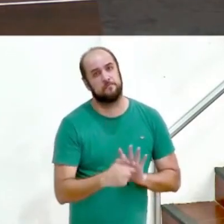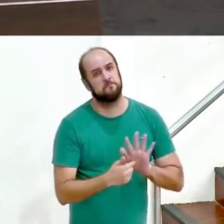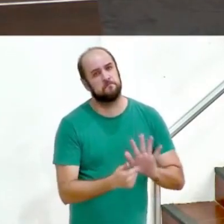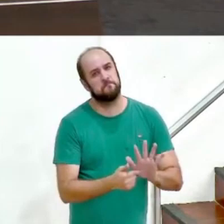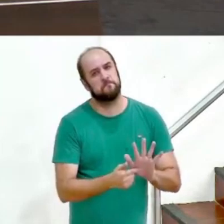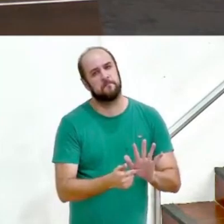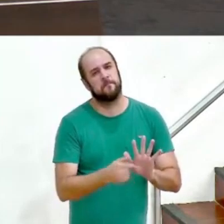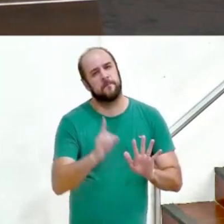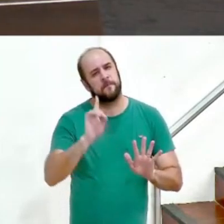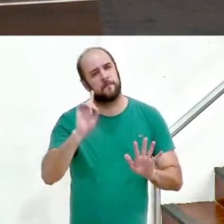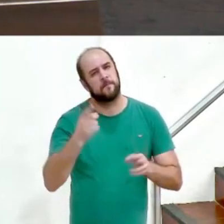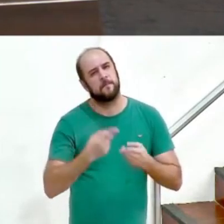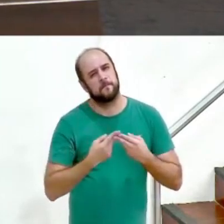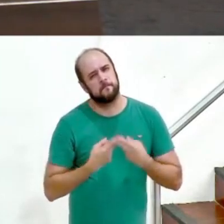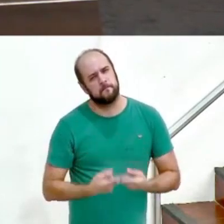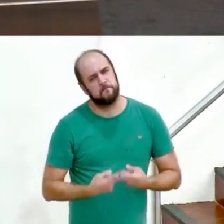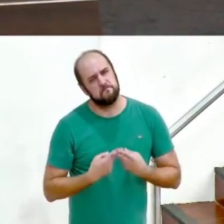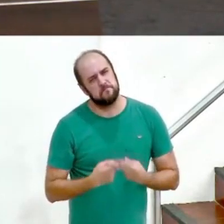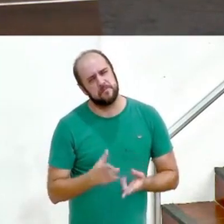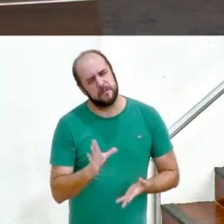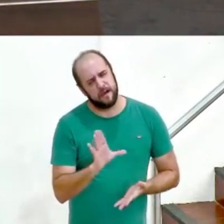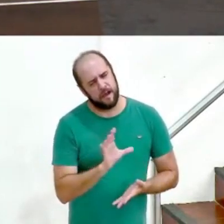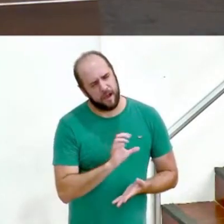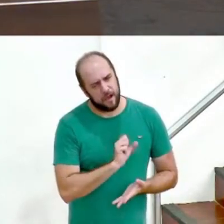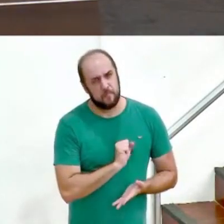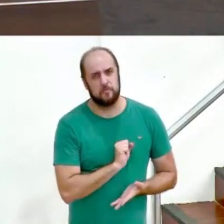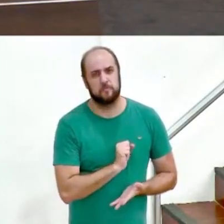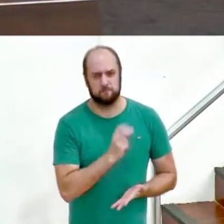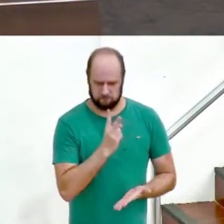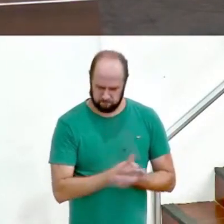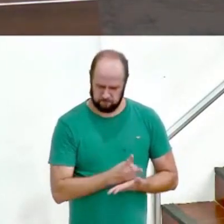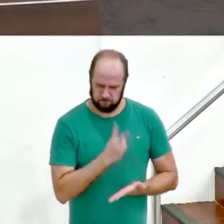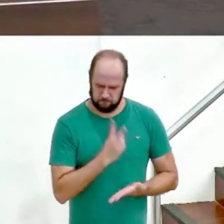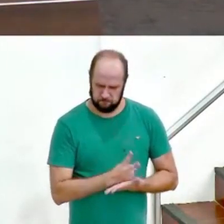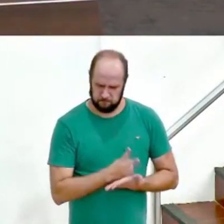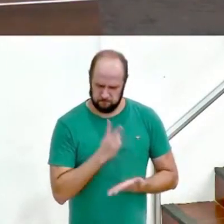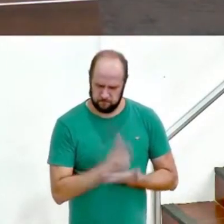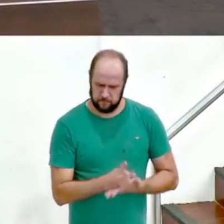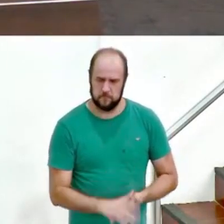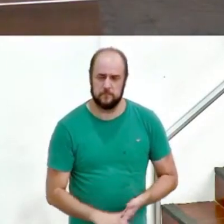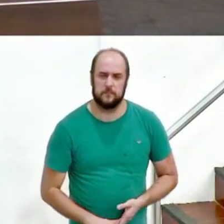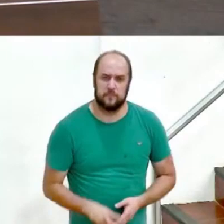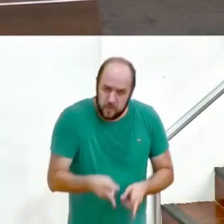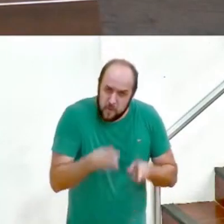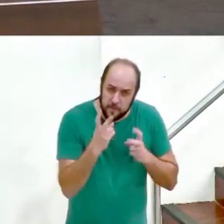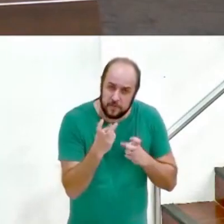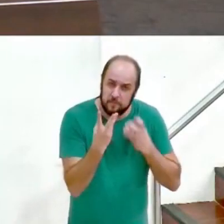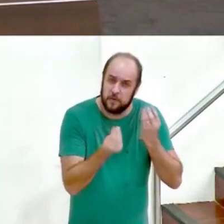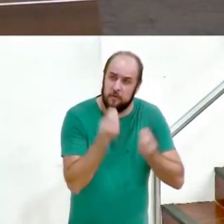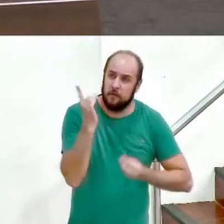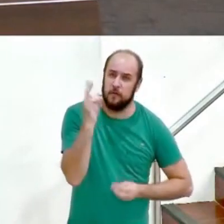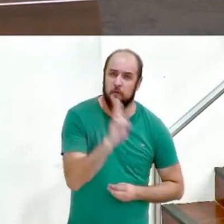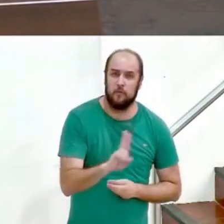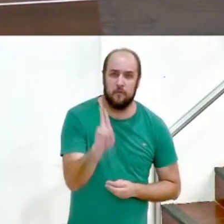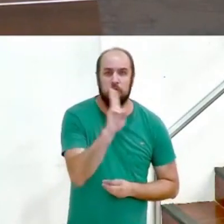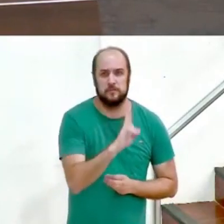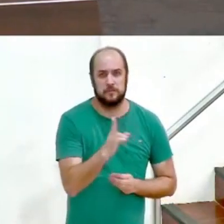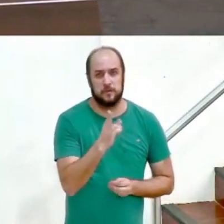Deus paciente, amoroso e persistente. Percebem a forma como Deus usa o